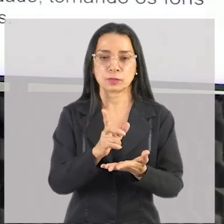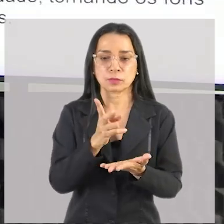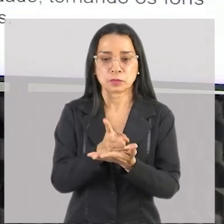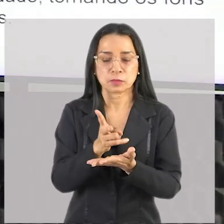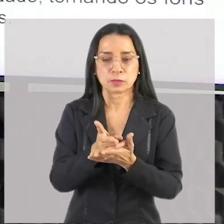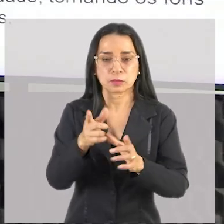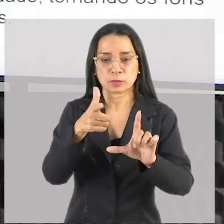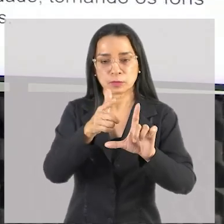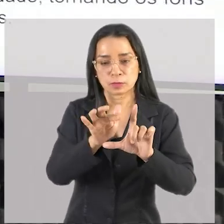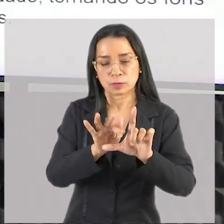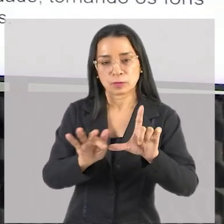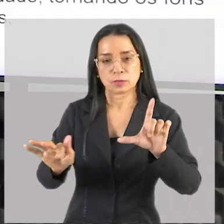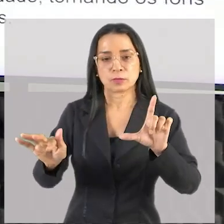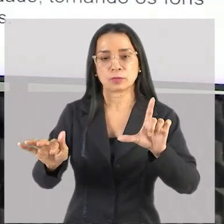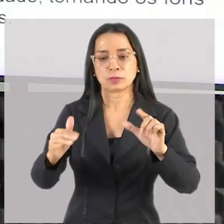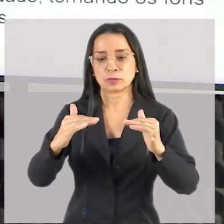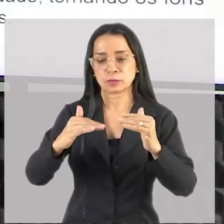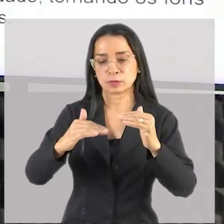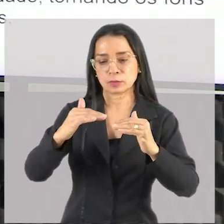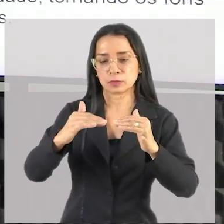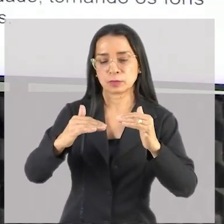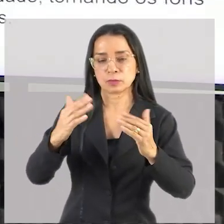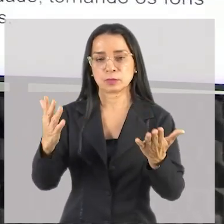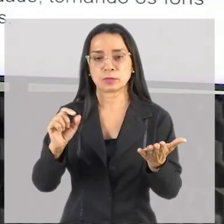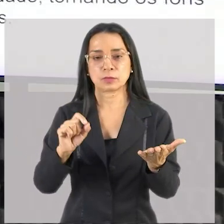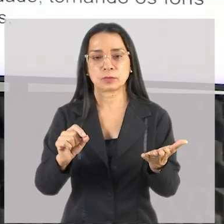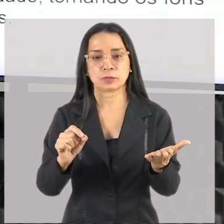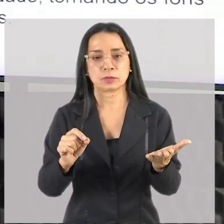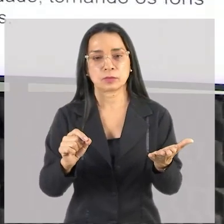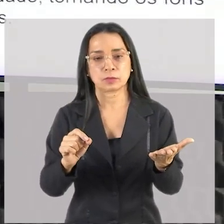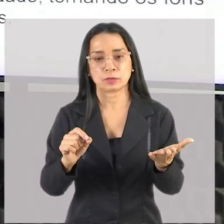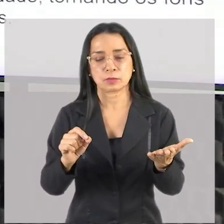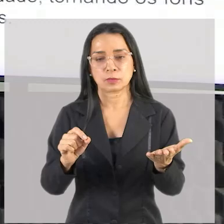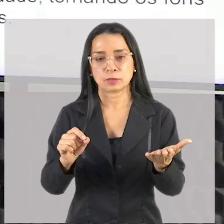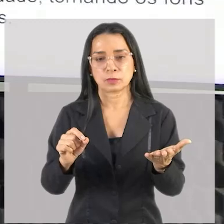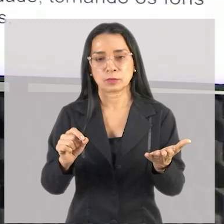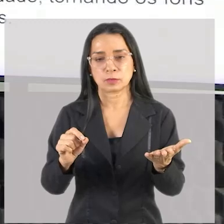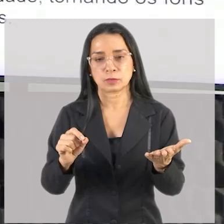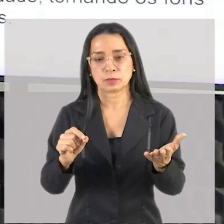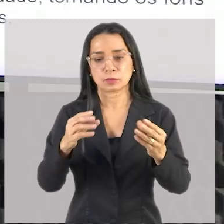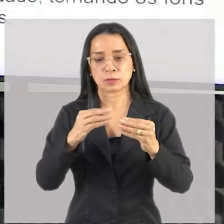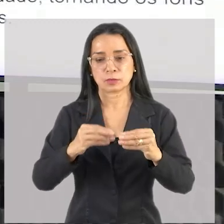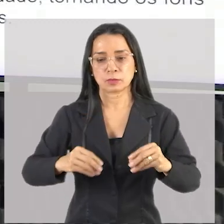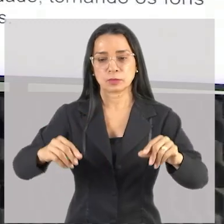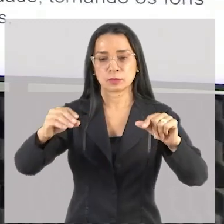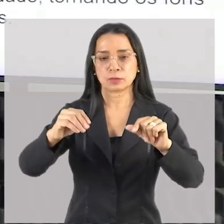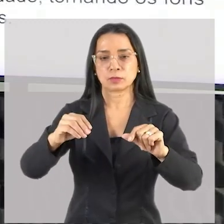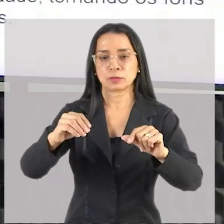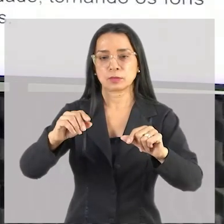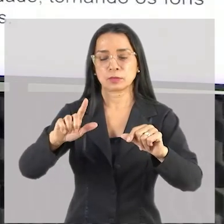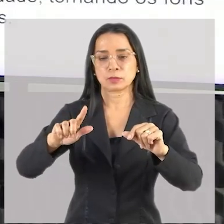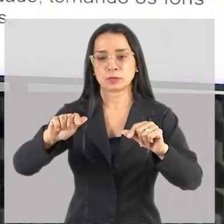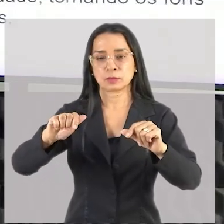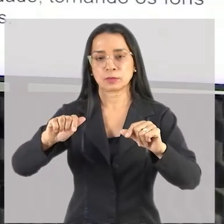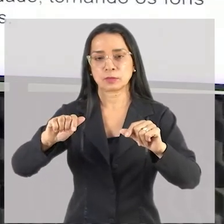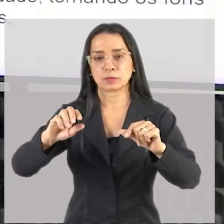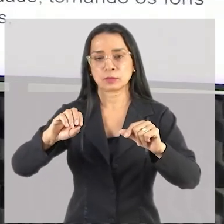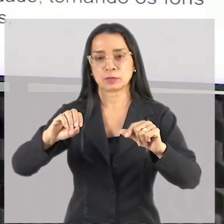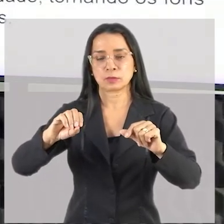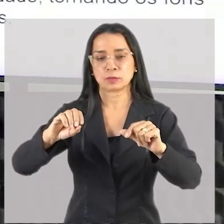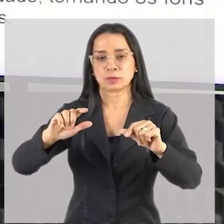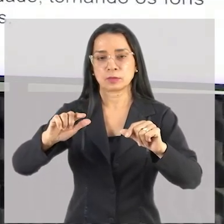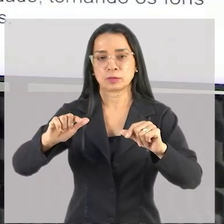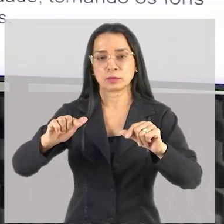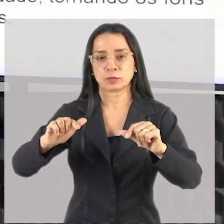forma, ele não consegue se estabilizar. Quando ele é formado, ele se decompõe em gás carbônico e água.